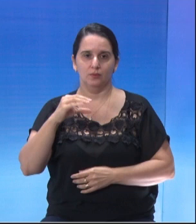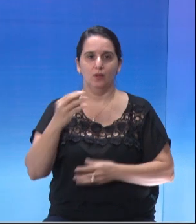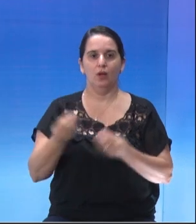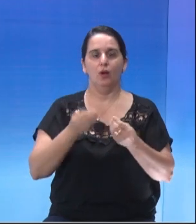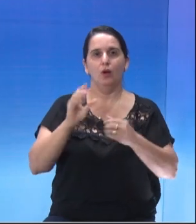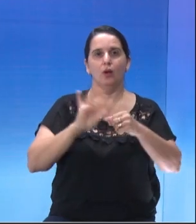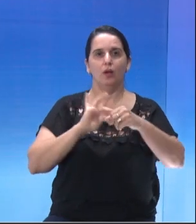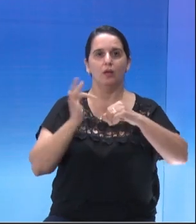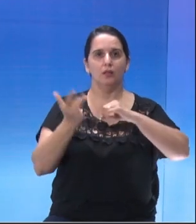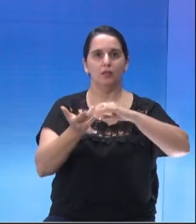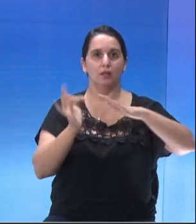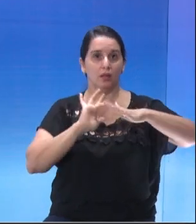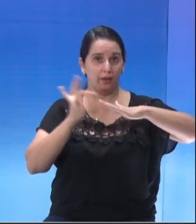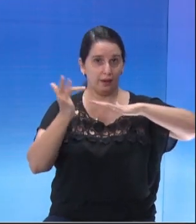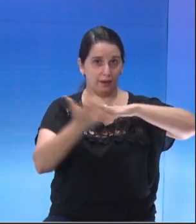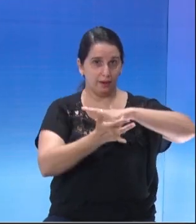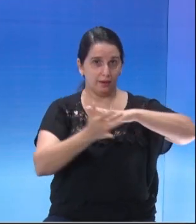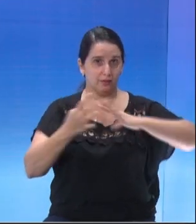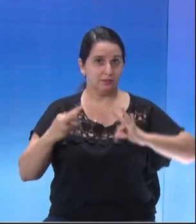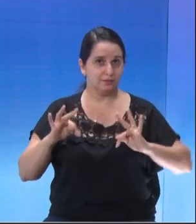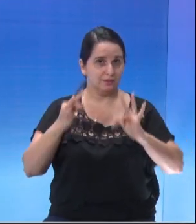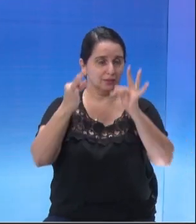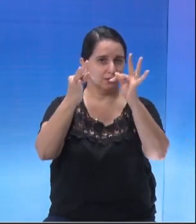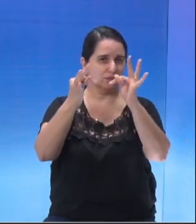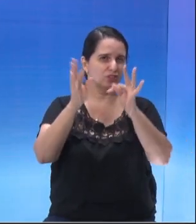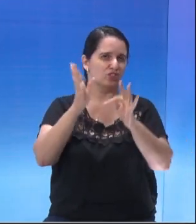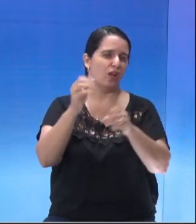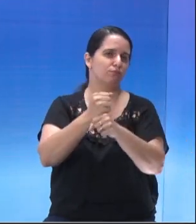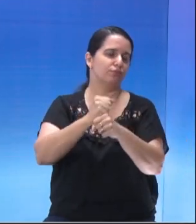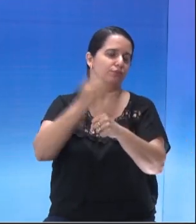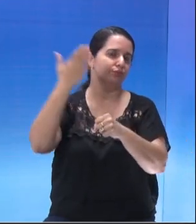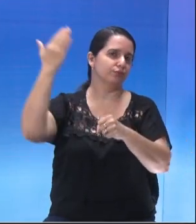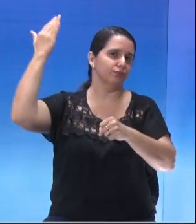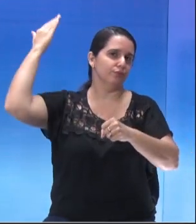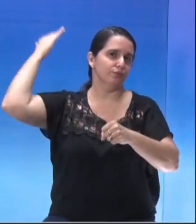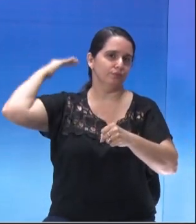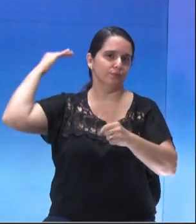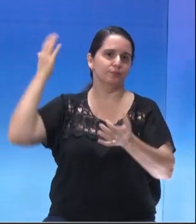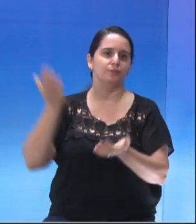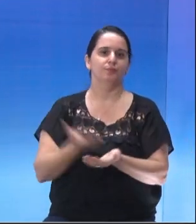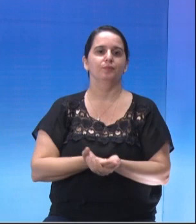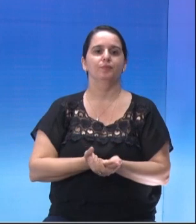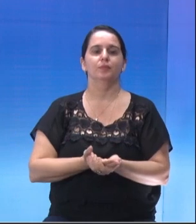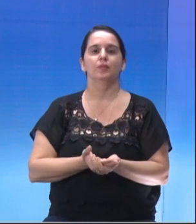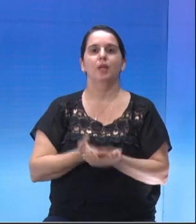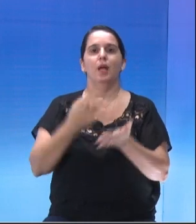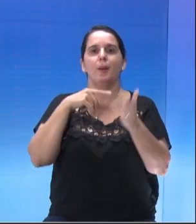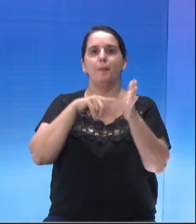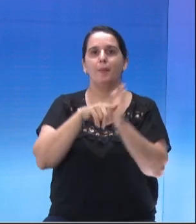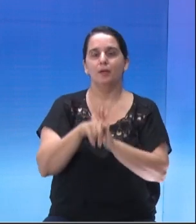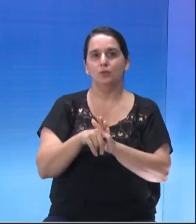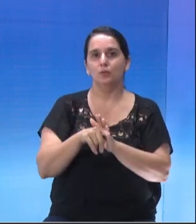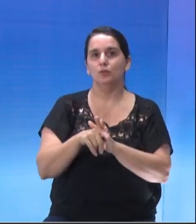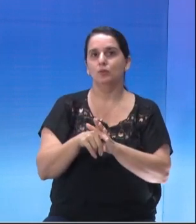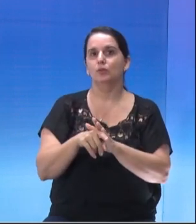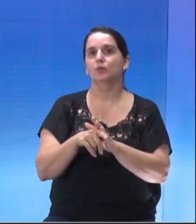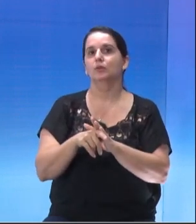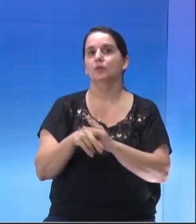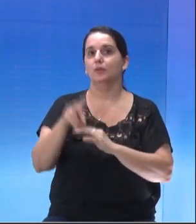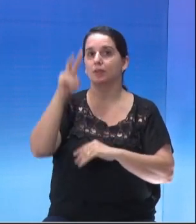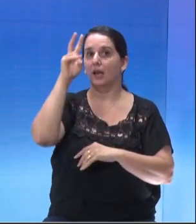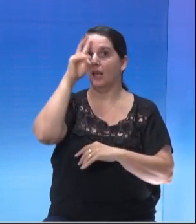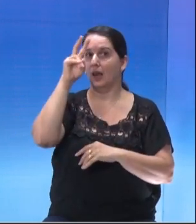sociais, a tecnologia existe há muitos anos, né? Então, vamos agora, então, ao enunciado. Uma coisa que eu gostaria de